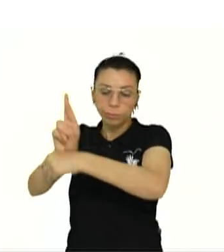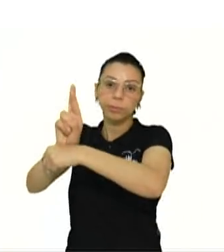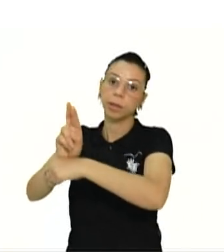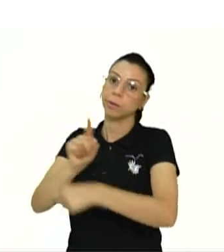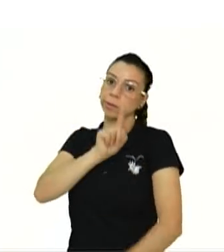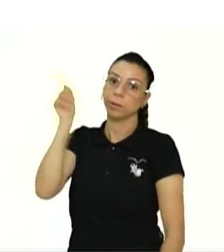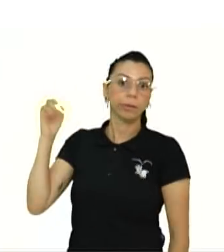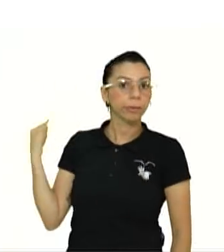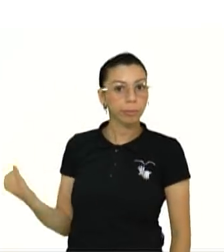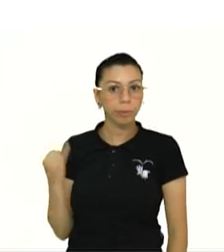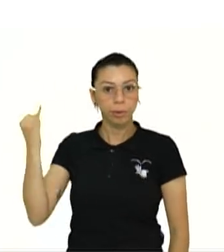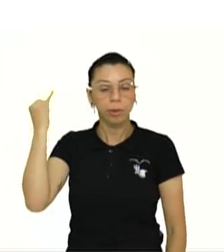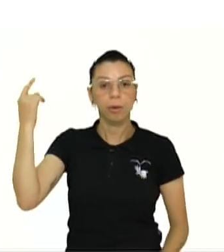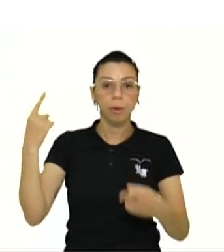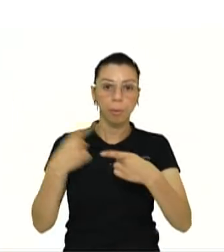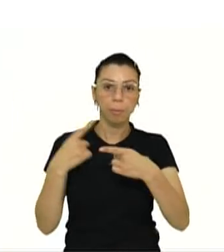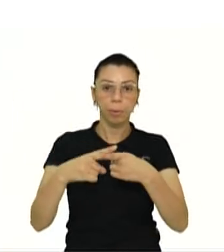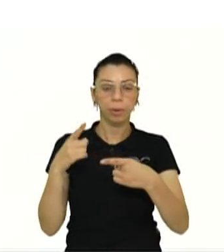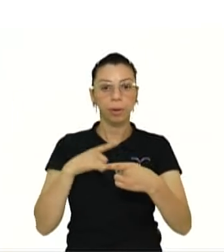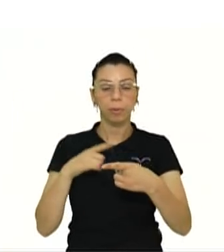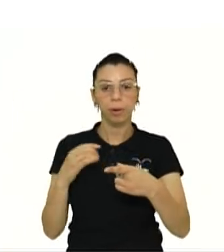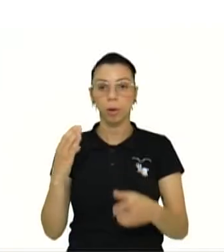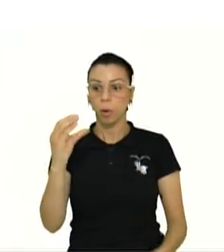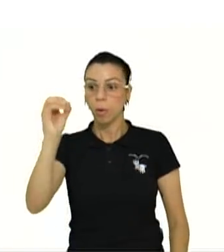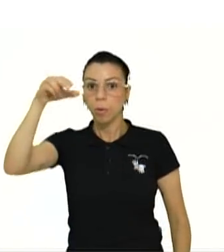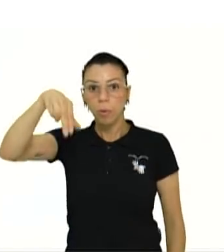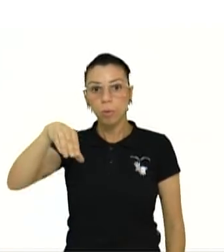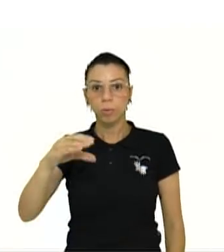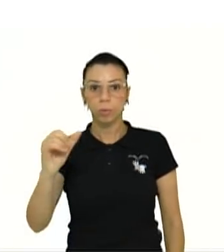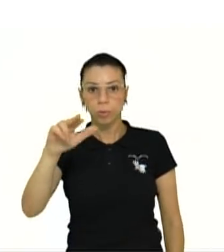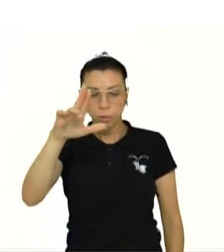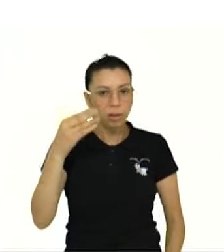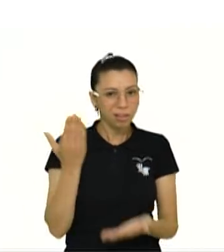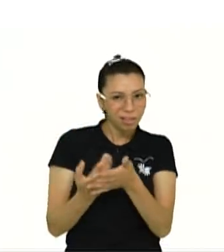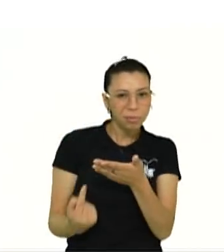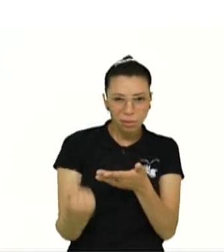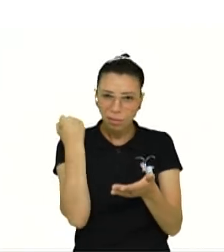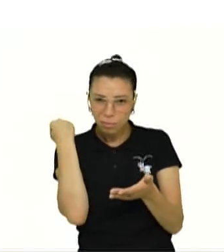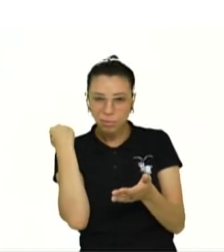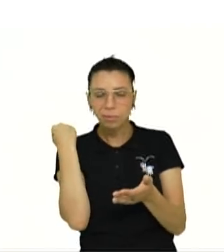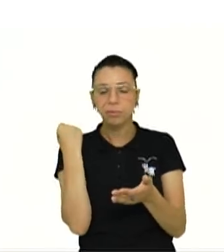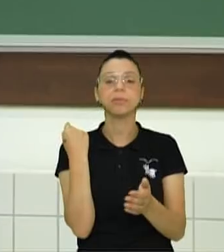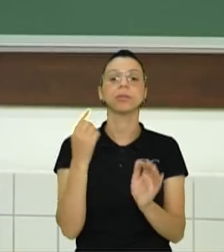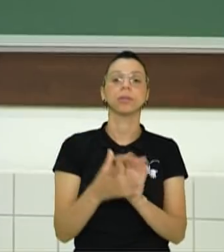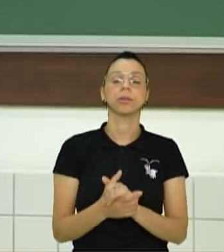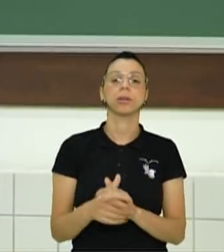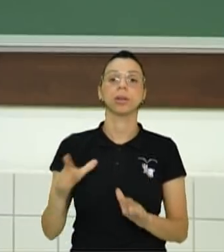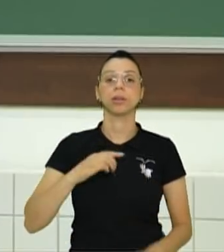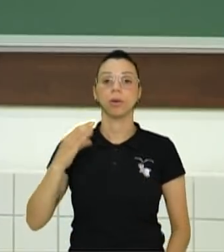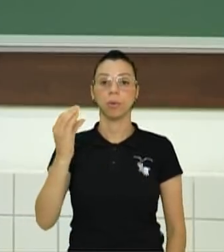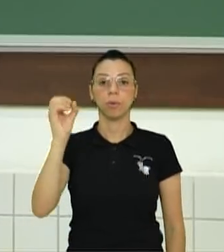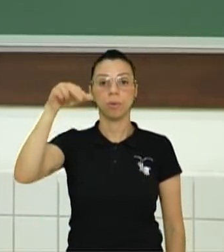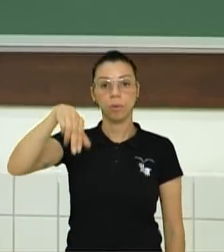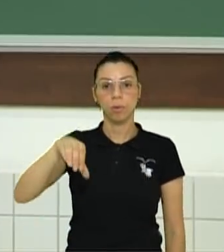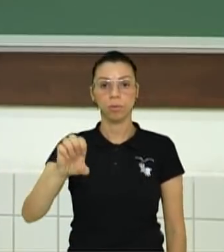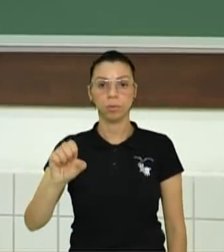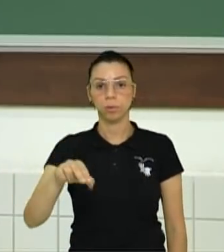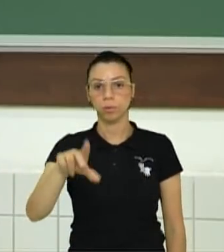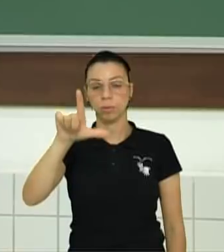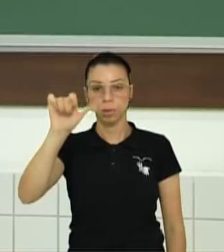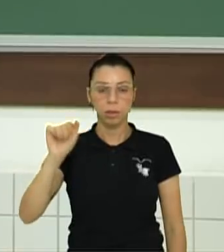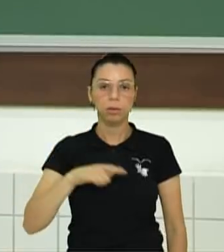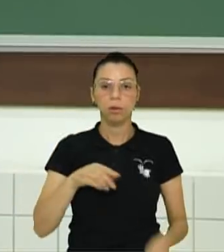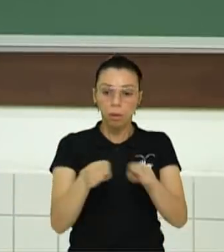muito importante, porque agora nós estamos falando dos cônsules. Lembram da nossa aula passada que os cônsules era a magistratura que tinha o